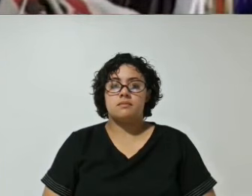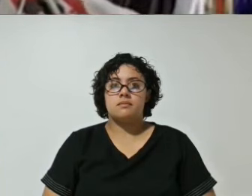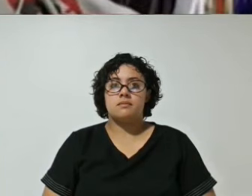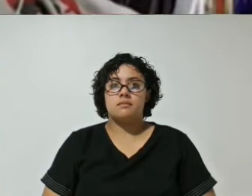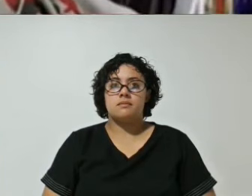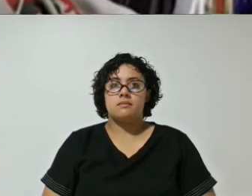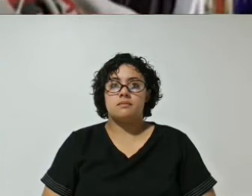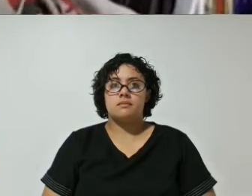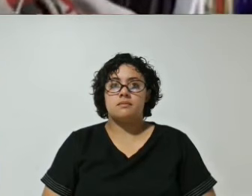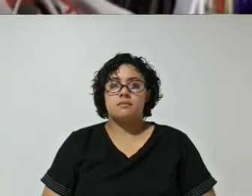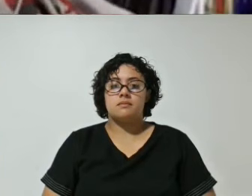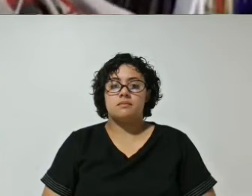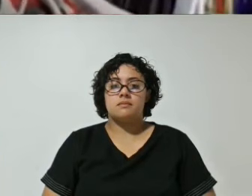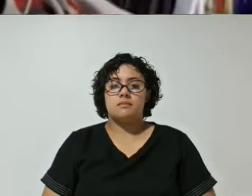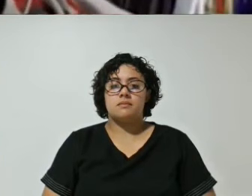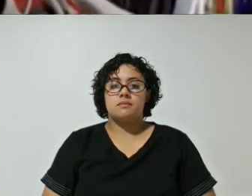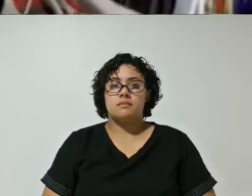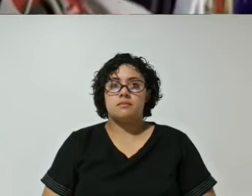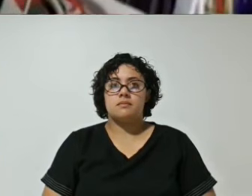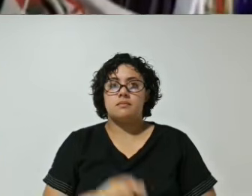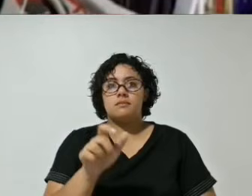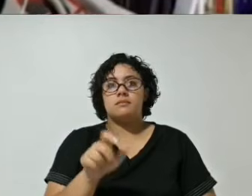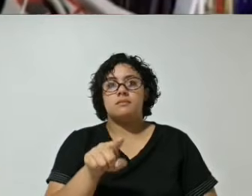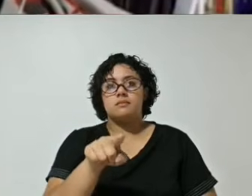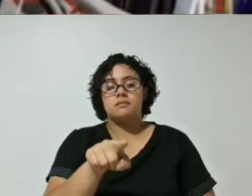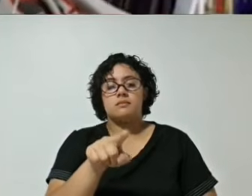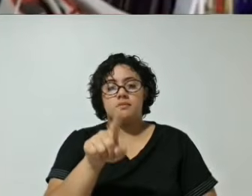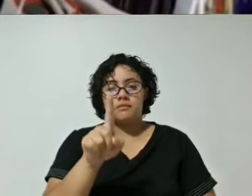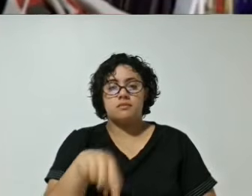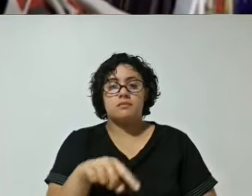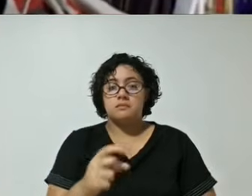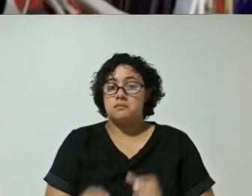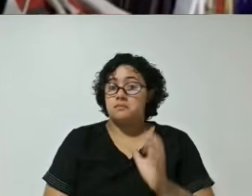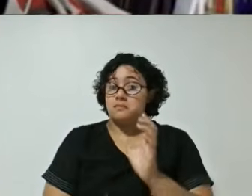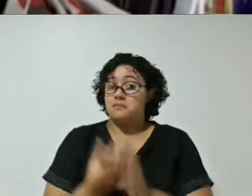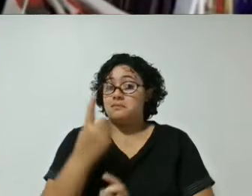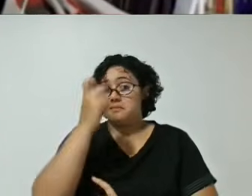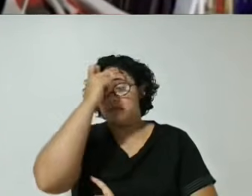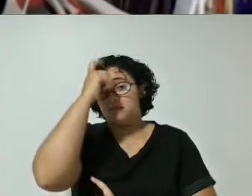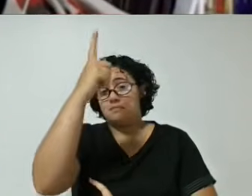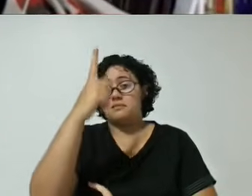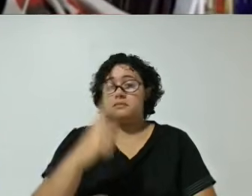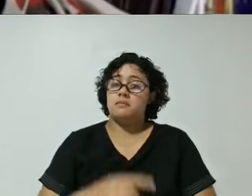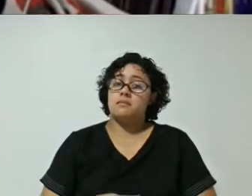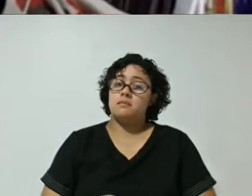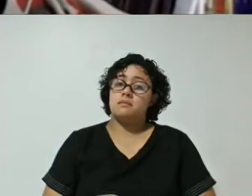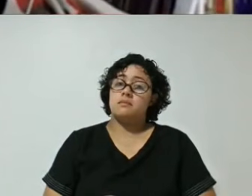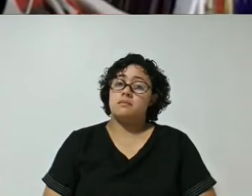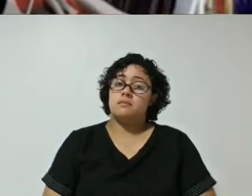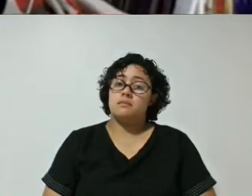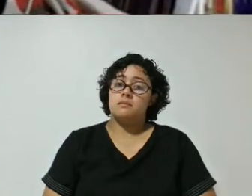então você foi um também dos idealizadores aí, né, do Sarau Exatamente. de